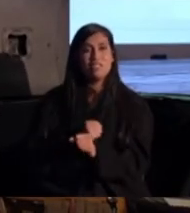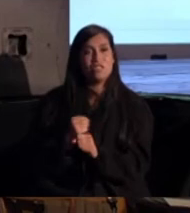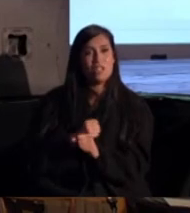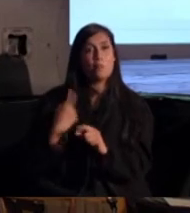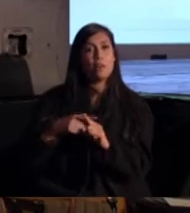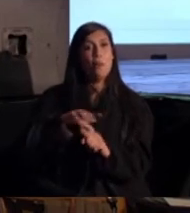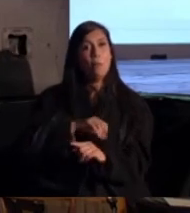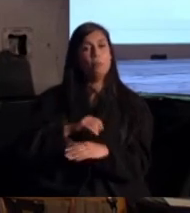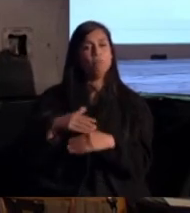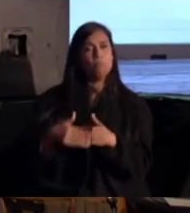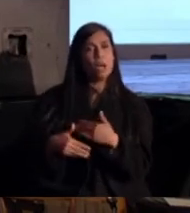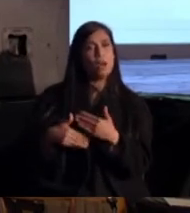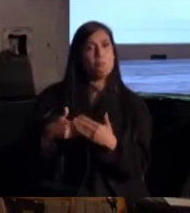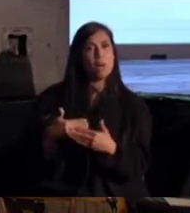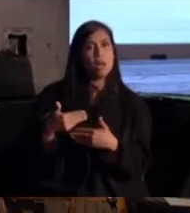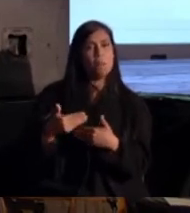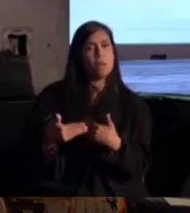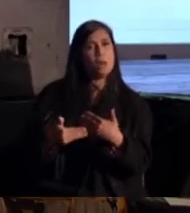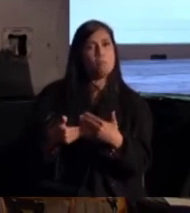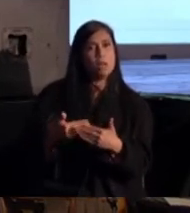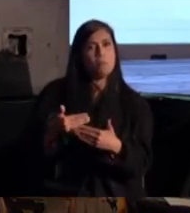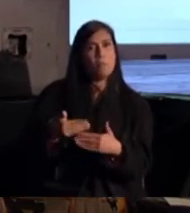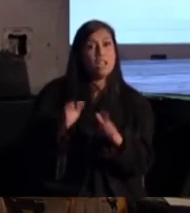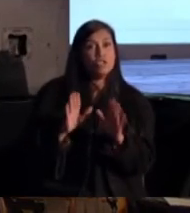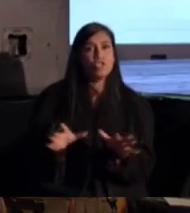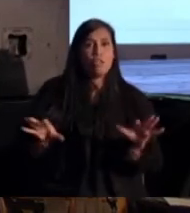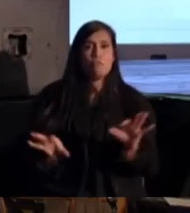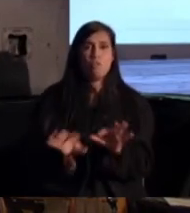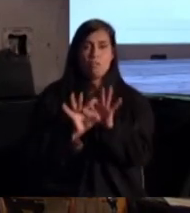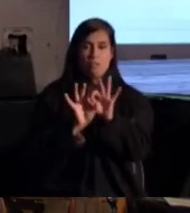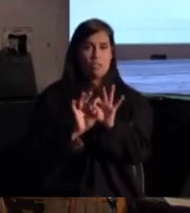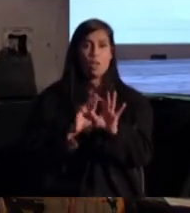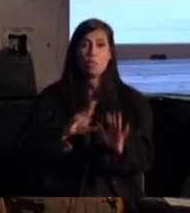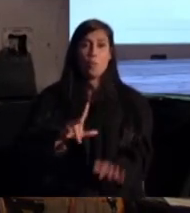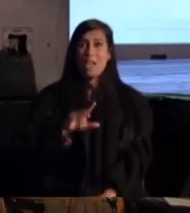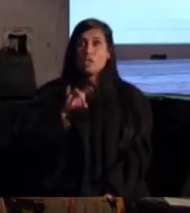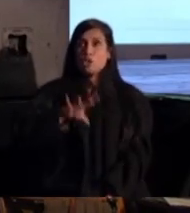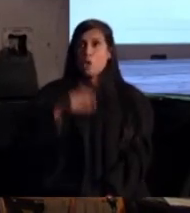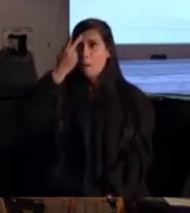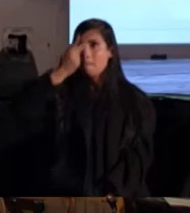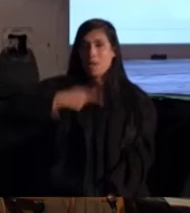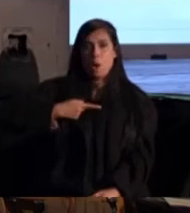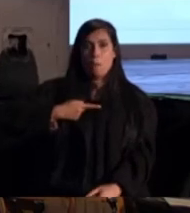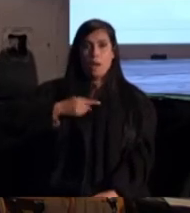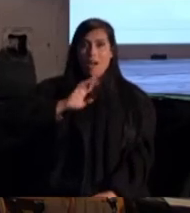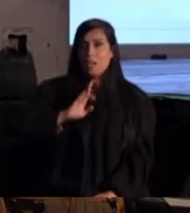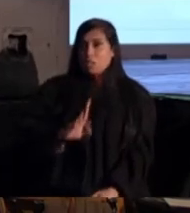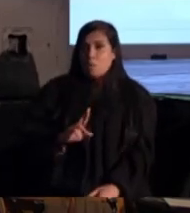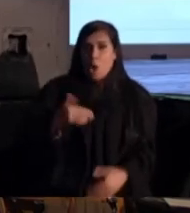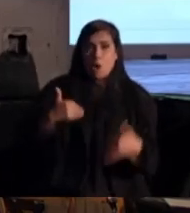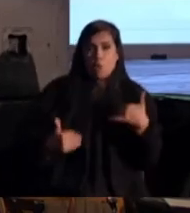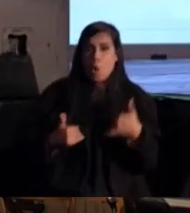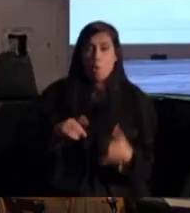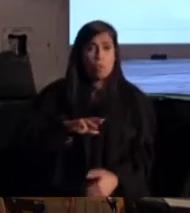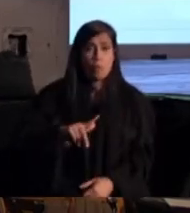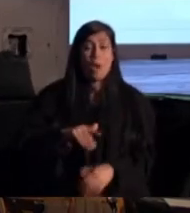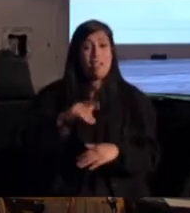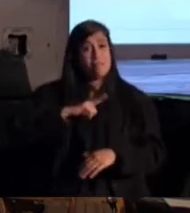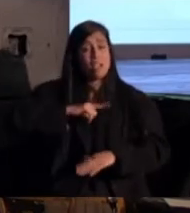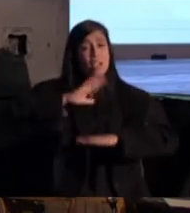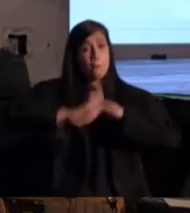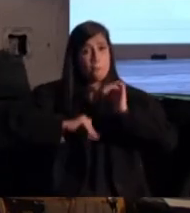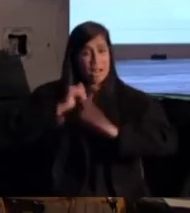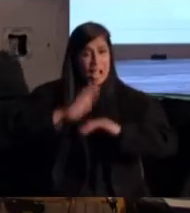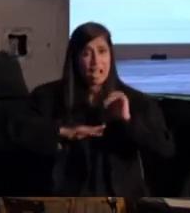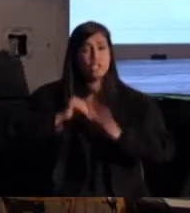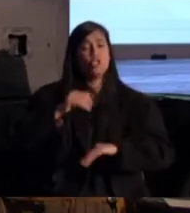do tempo e está conectado não só com uma resposta fisiológica, mas está conectado com práticas, hábitos